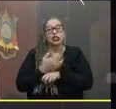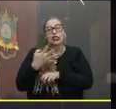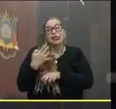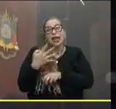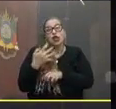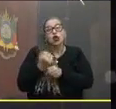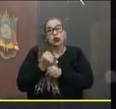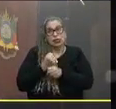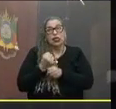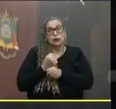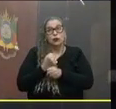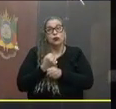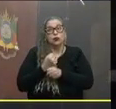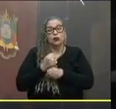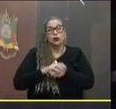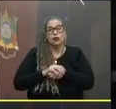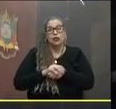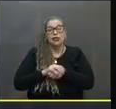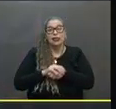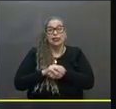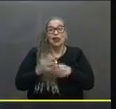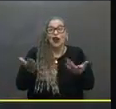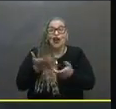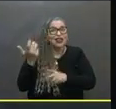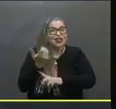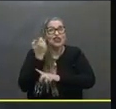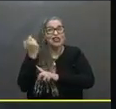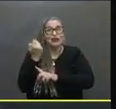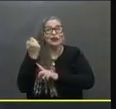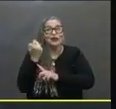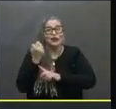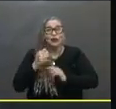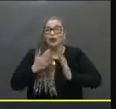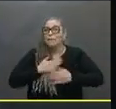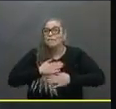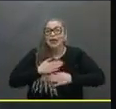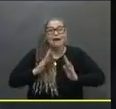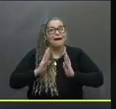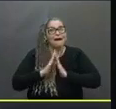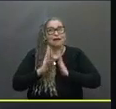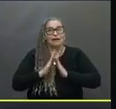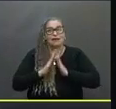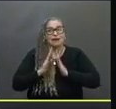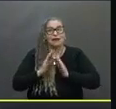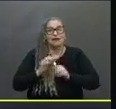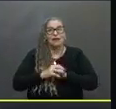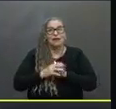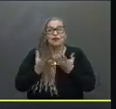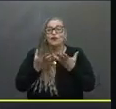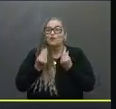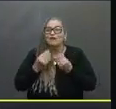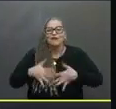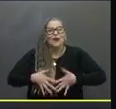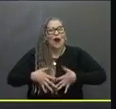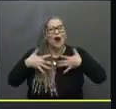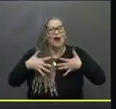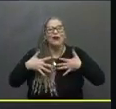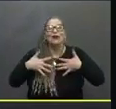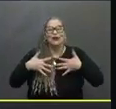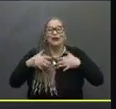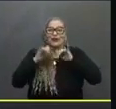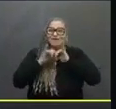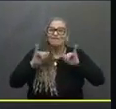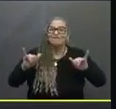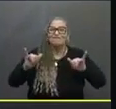14 anos, nessa terra que hoje é minha casa, com muito orgulho eu